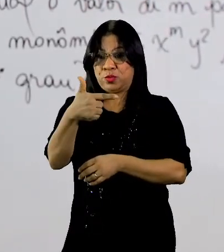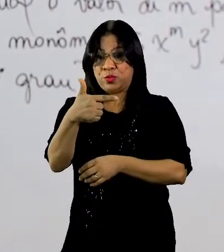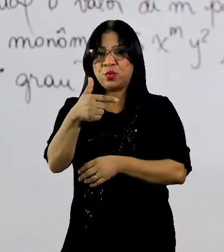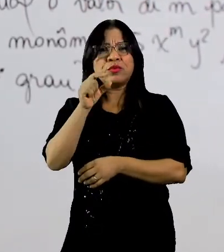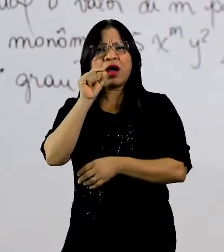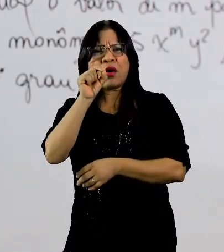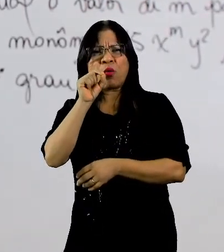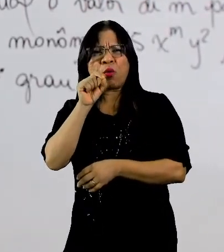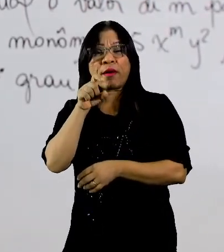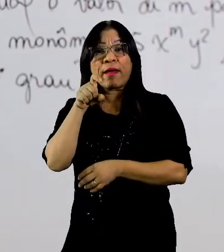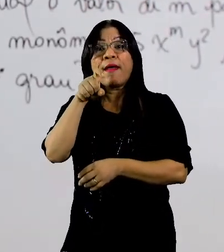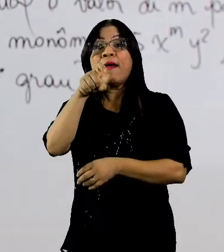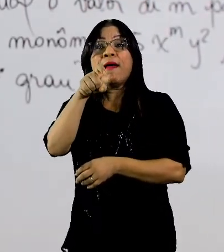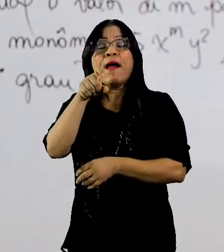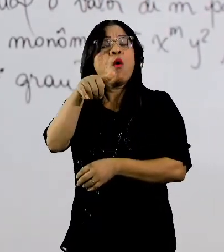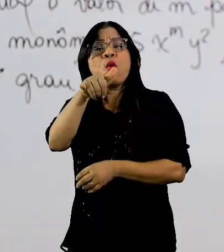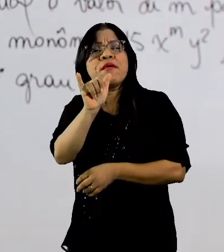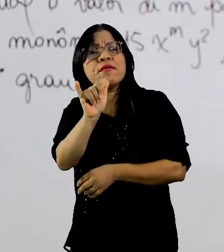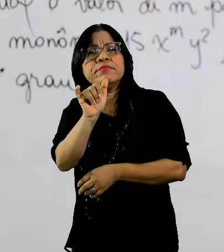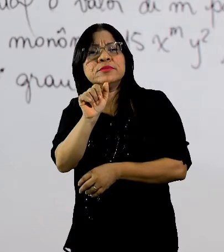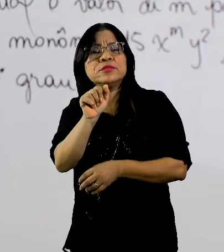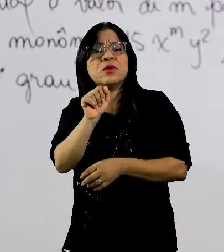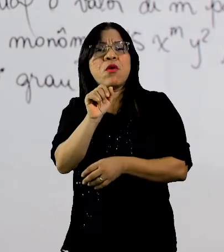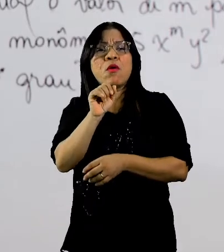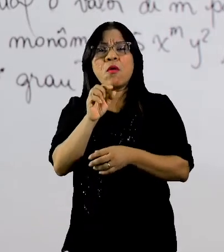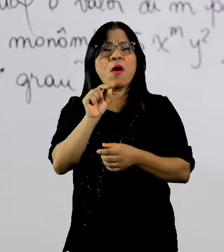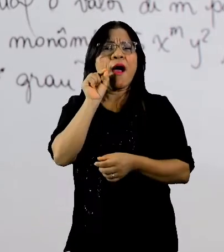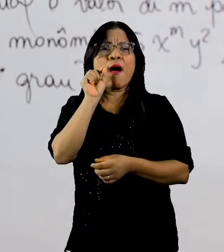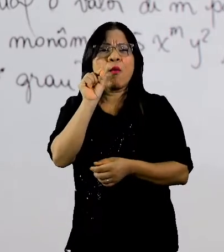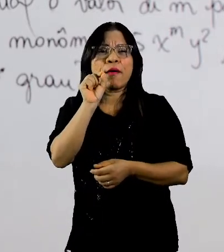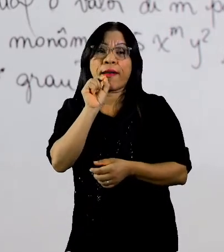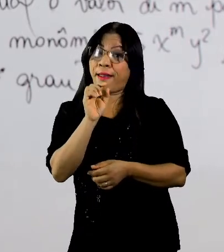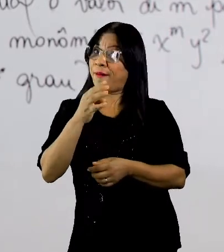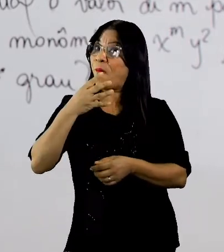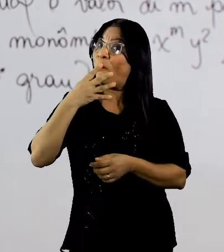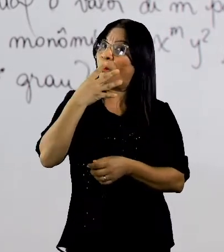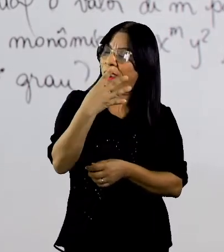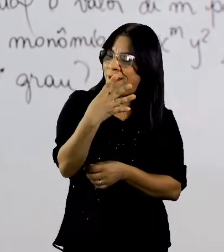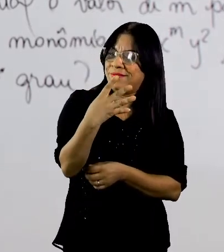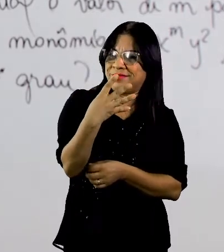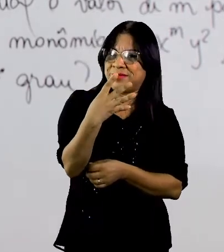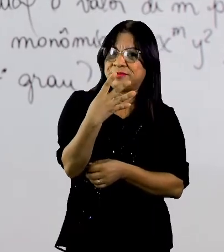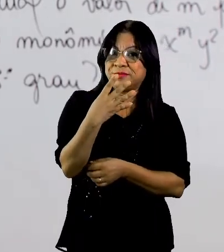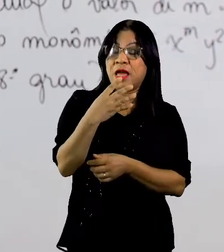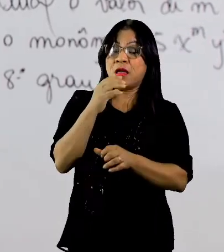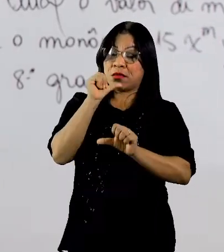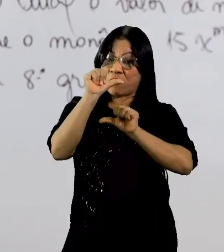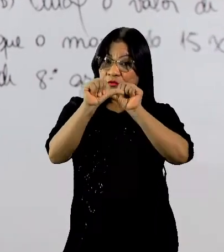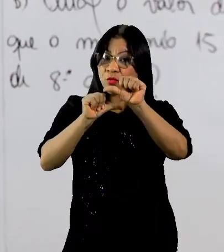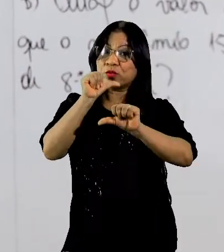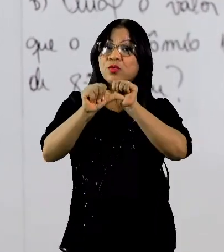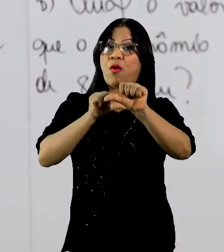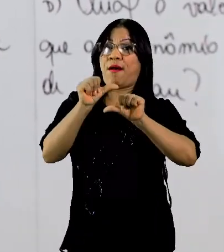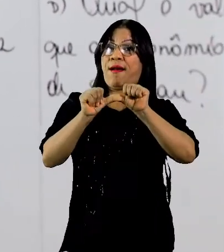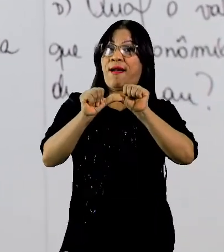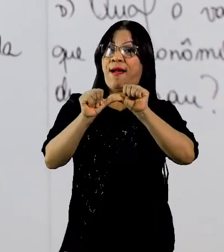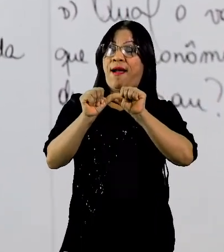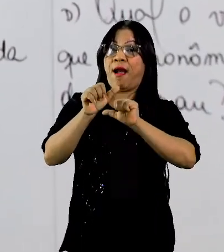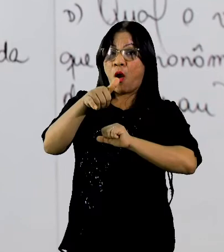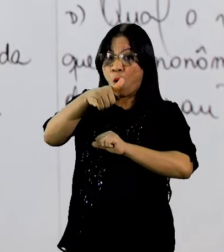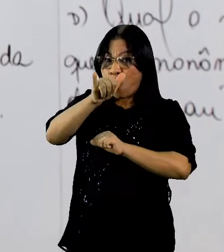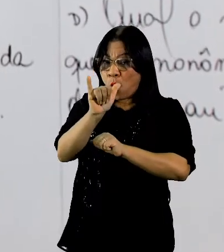que o meu y agora vale 4. Então, eu vou trocar o y pelo 4, ou seja,